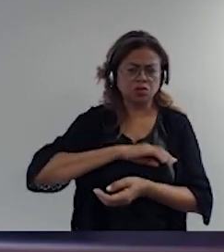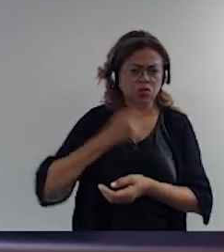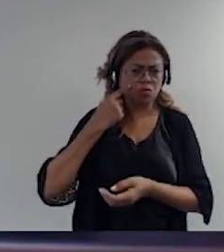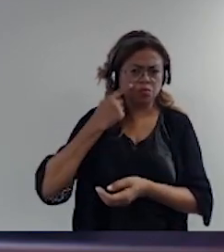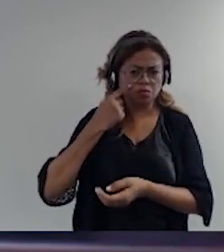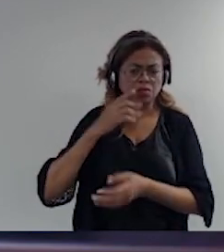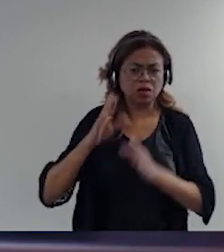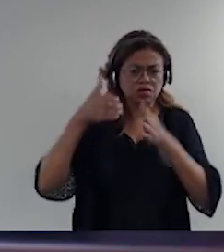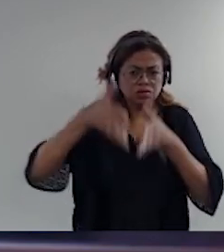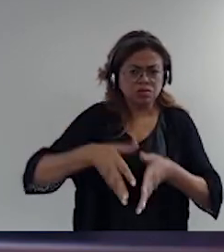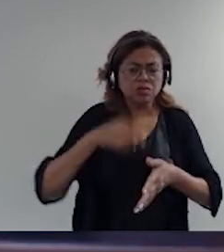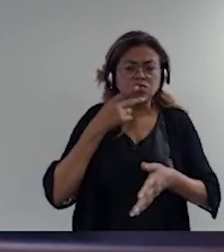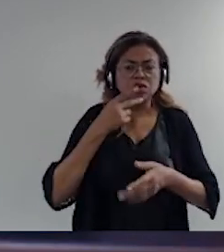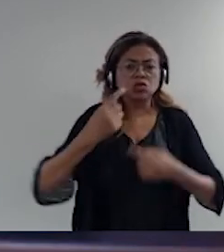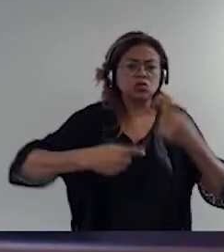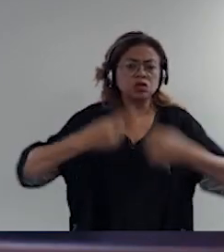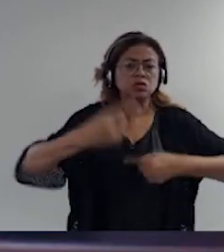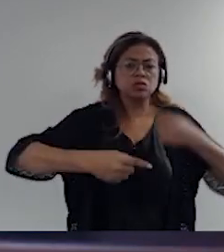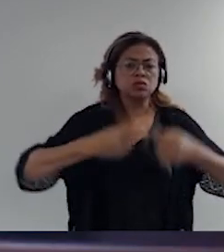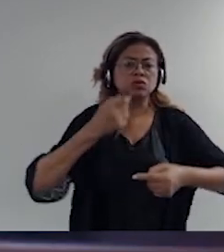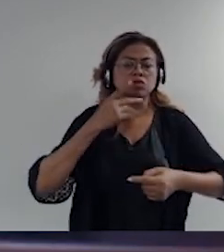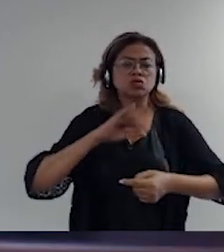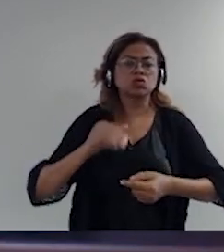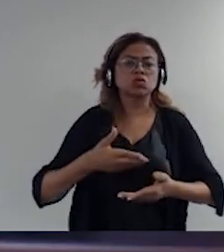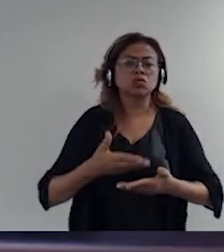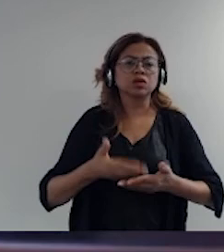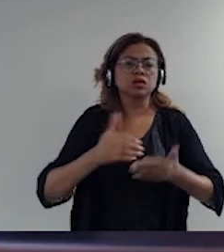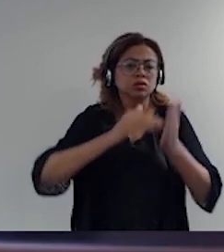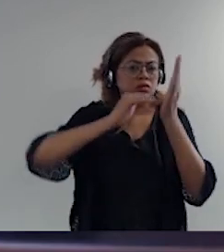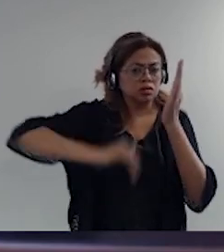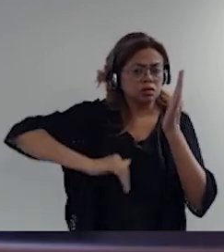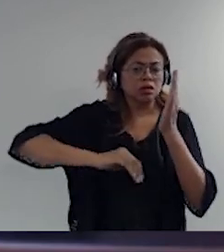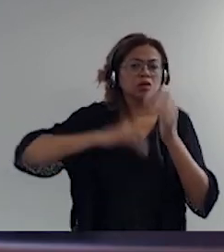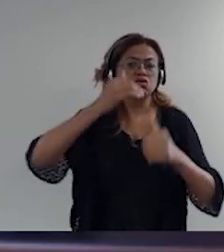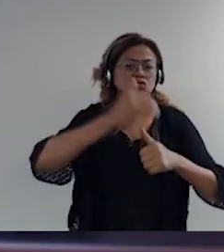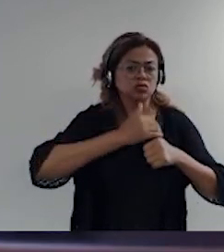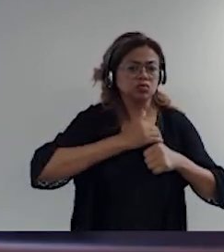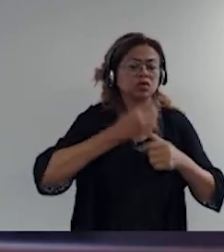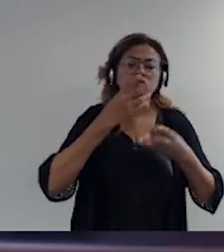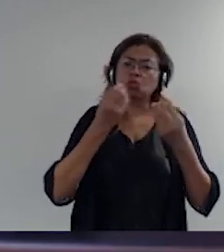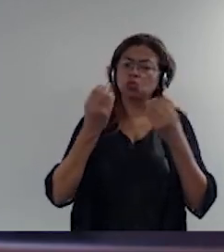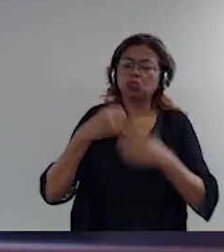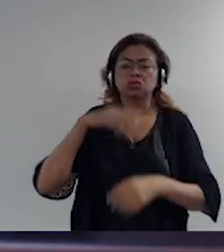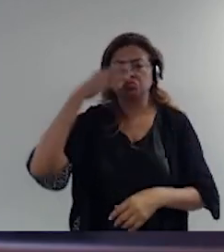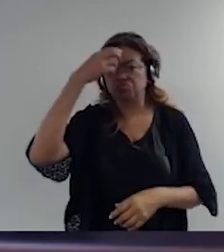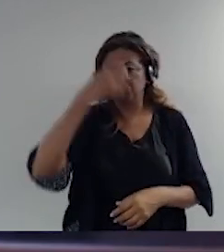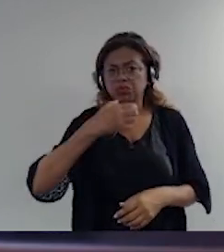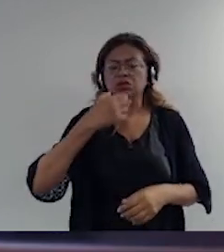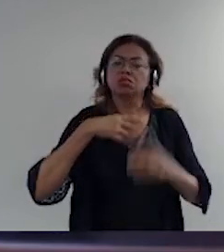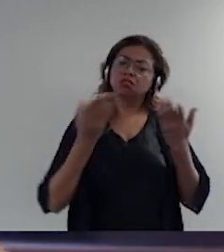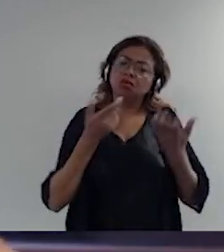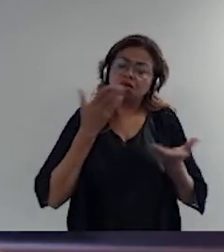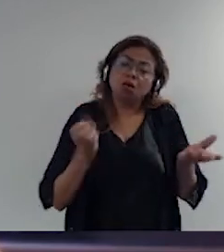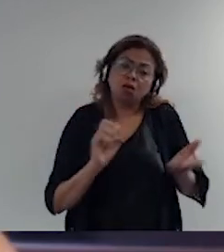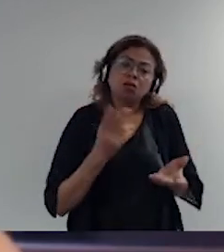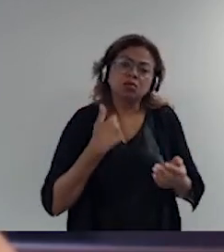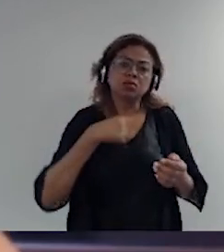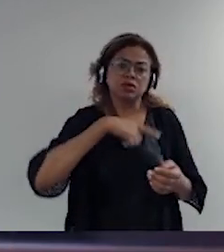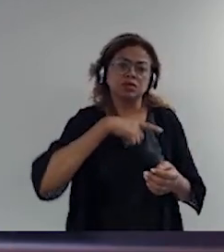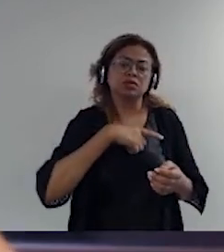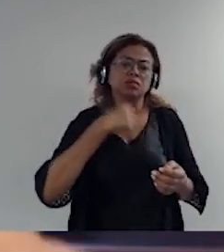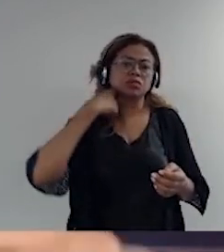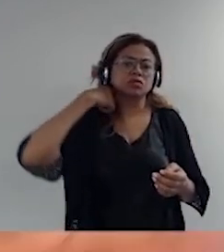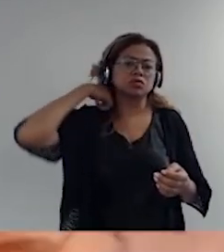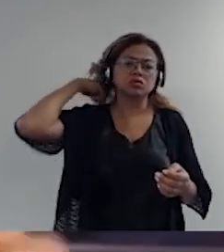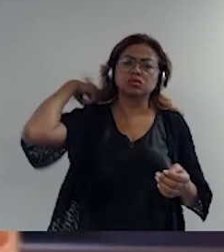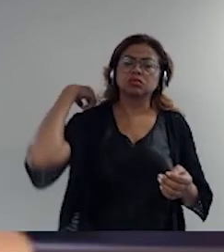sobre suspensão ou retenção de dividendos foram muito sóbrias. Assim, olha, a gente está com esse dinheiro que pertence